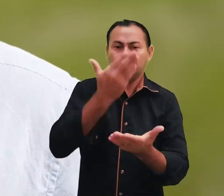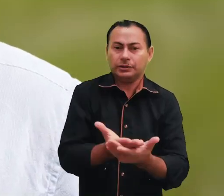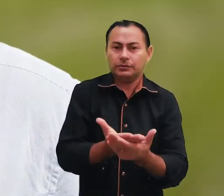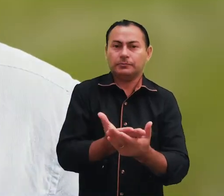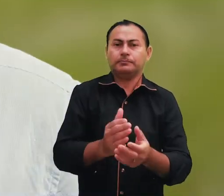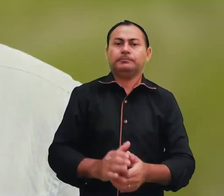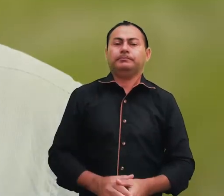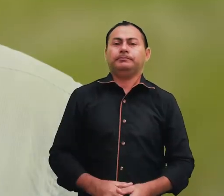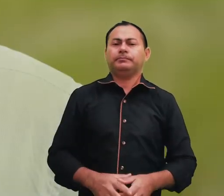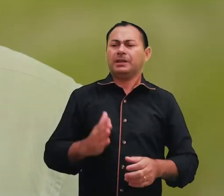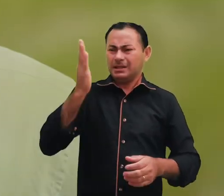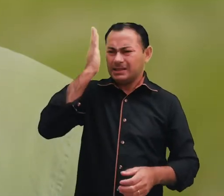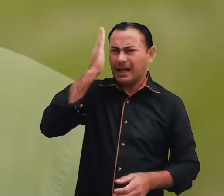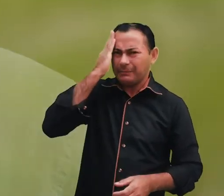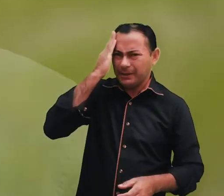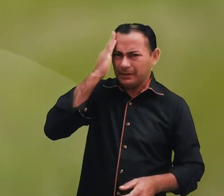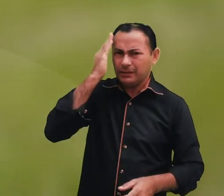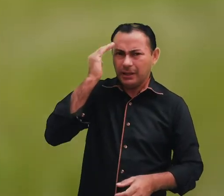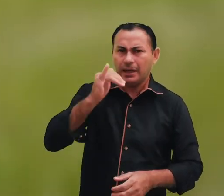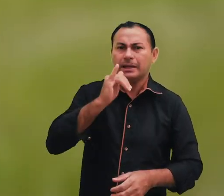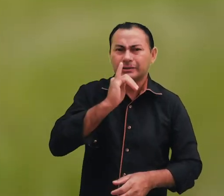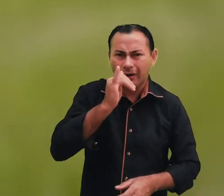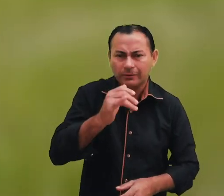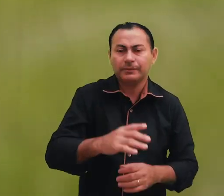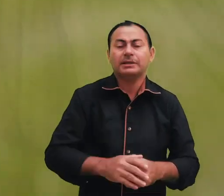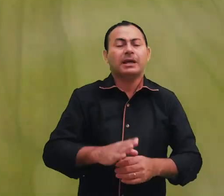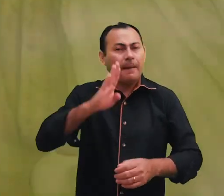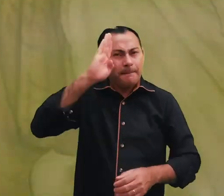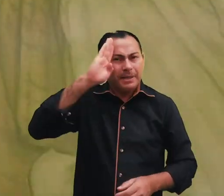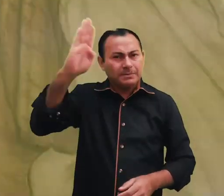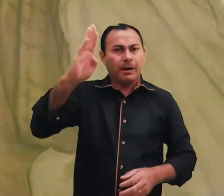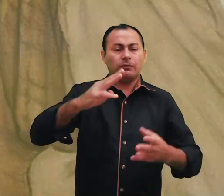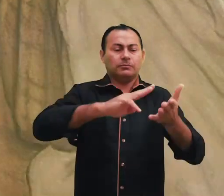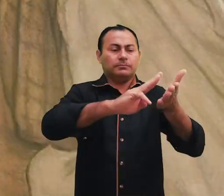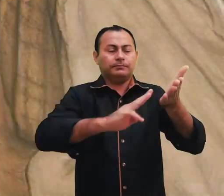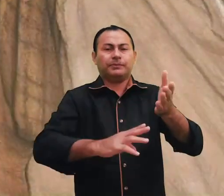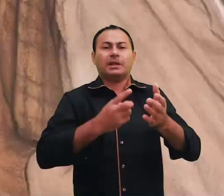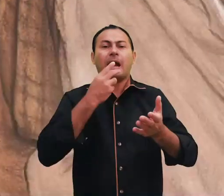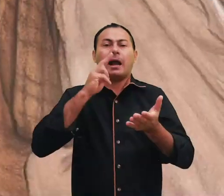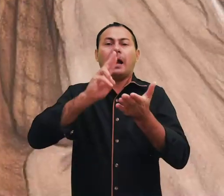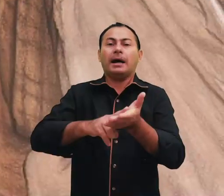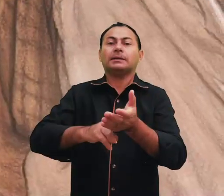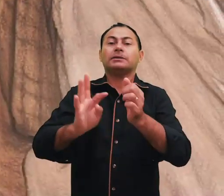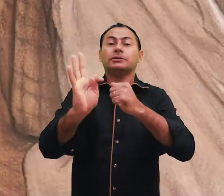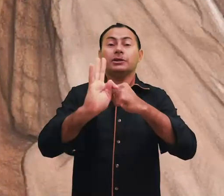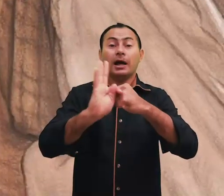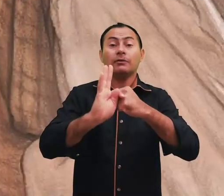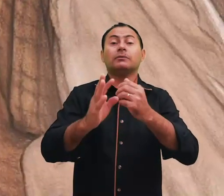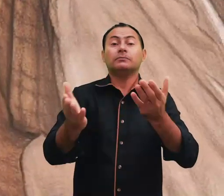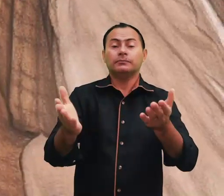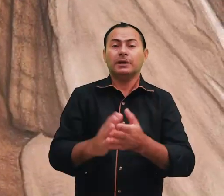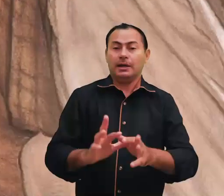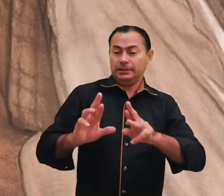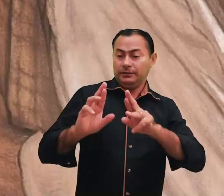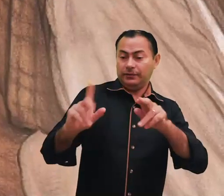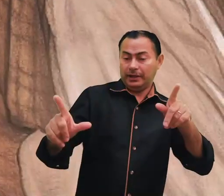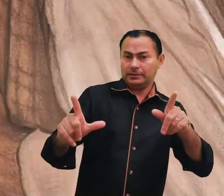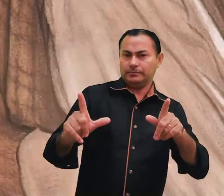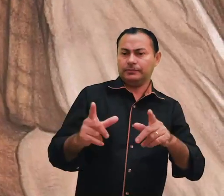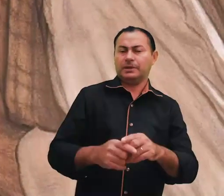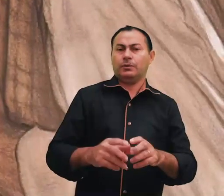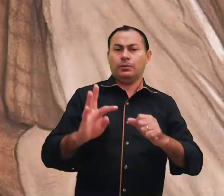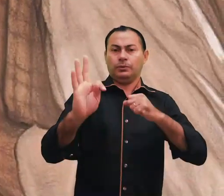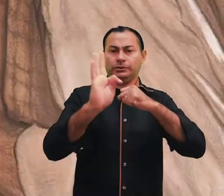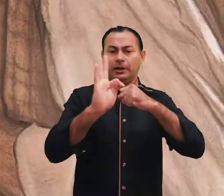acredito. Sabe, esta é a essência da mensagem da Epístola de Tiago. A diferença é que,